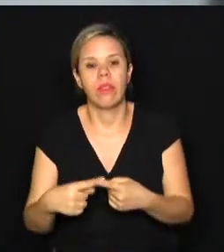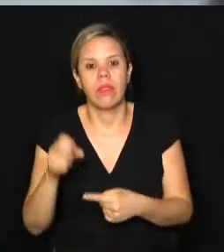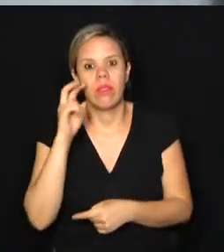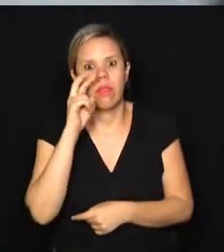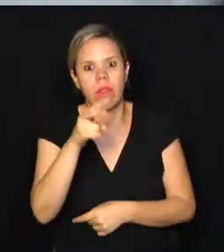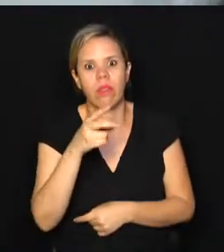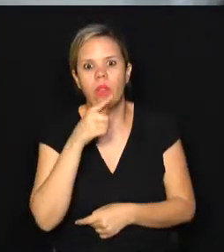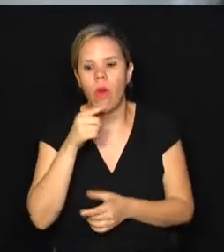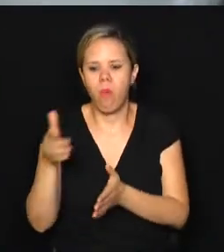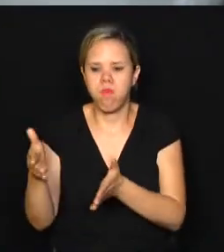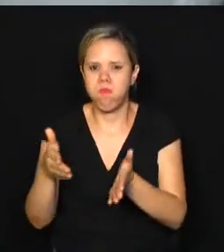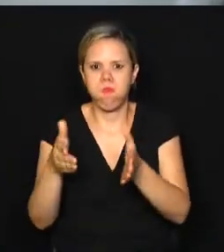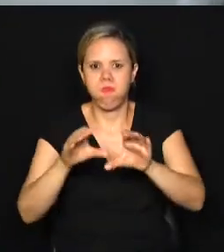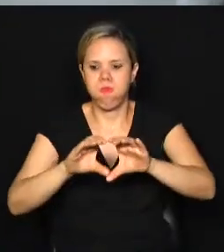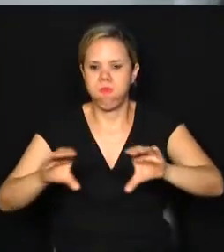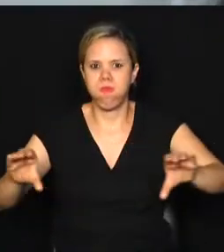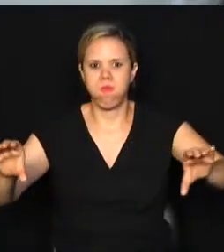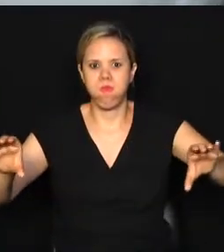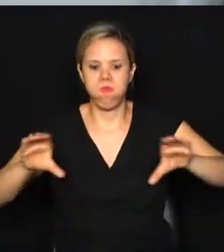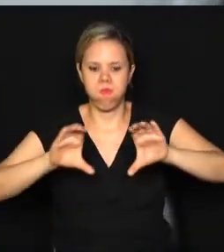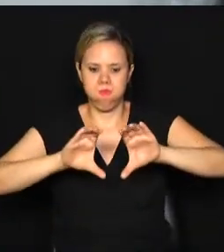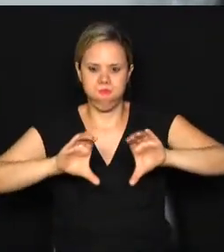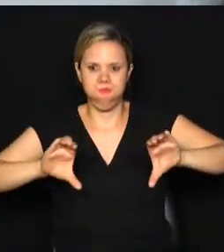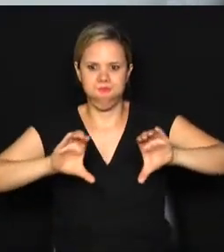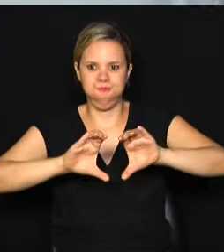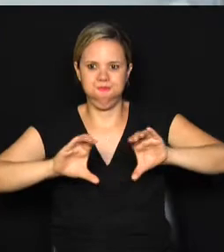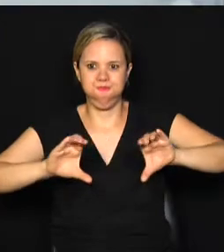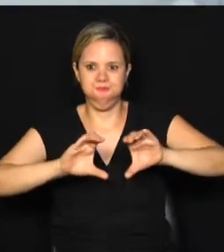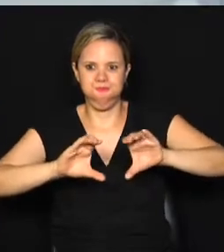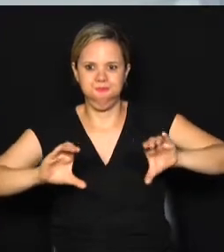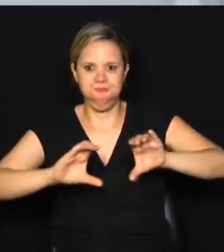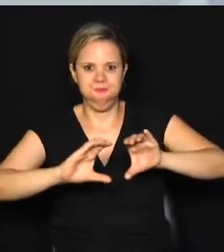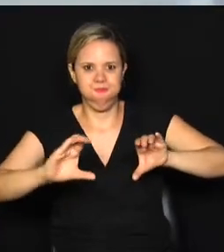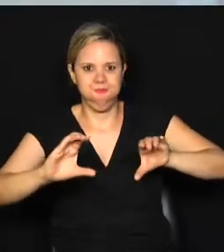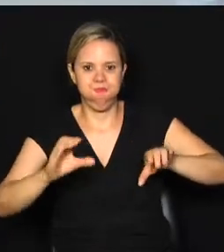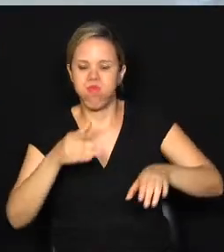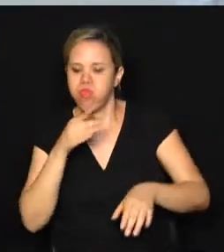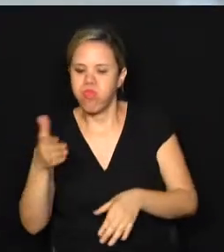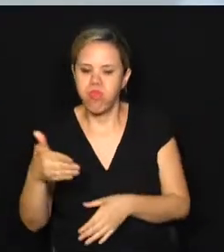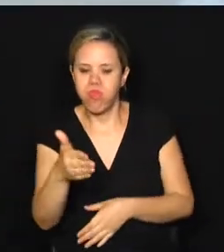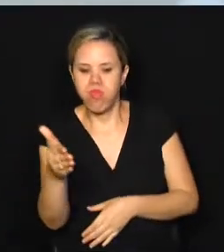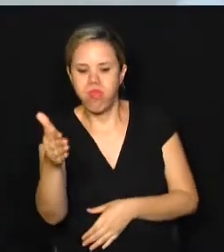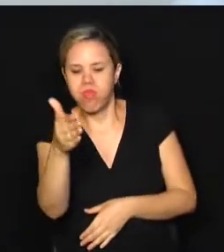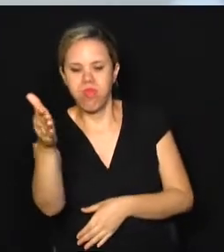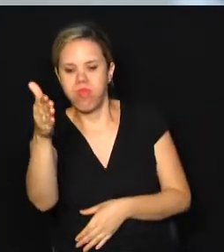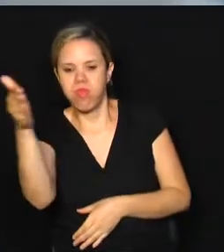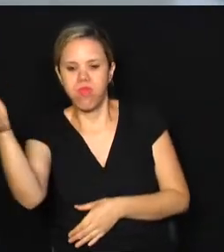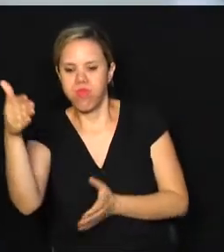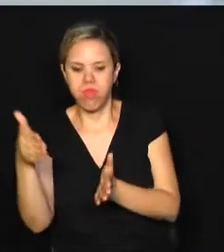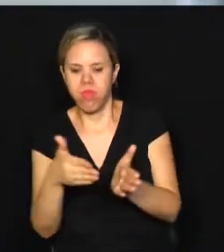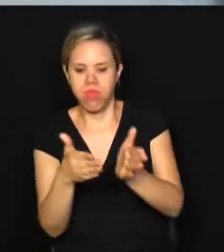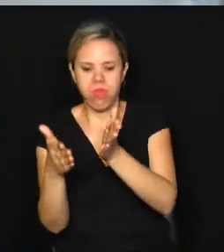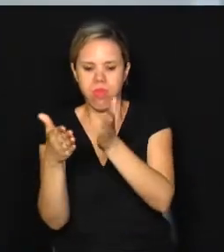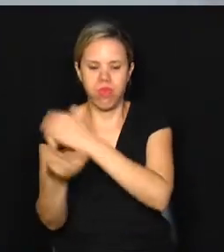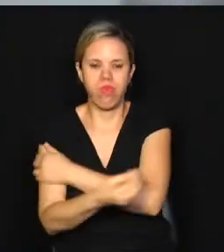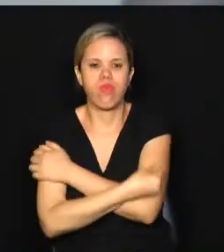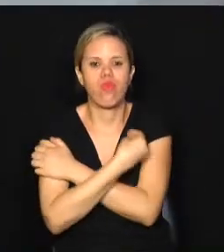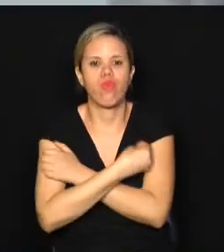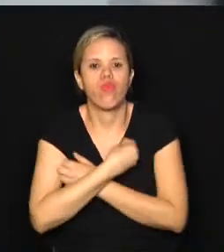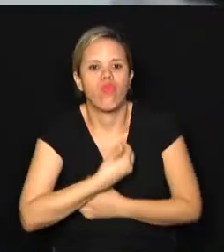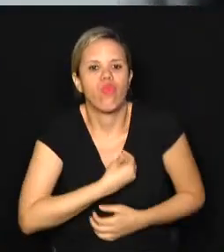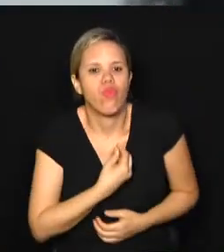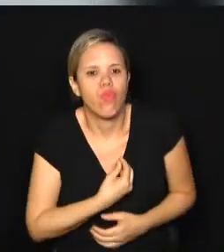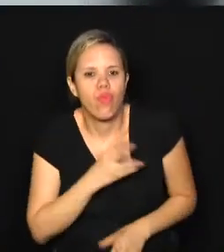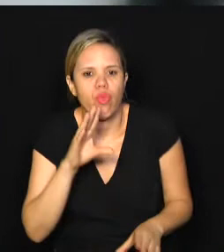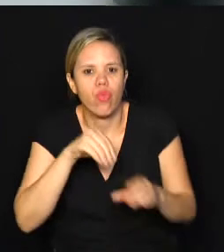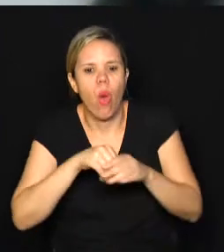rio canalizado, colocaram canos no meio do rio, onde o peixe agora, para seguir o seu ciclo de vida, ele precisa passar dentro de um